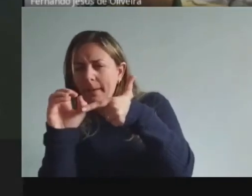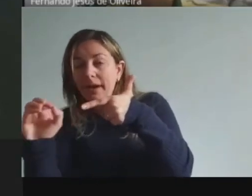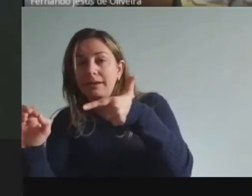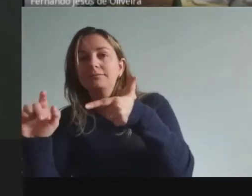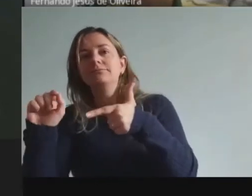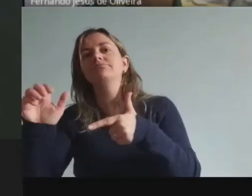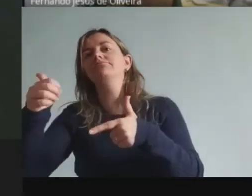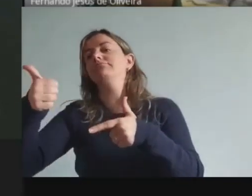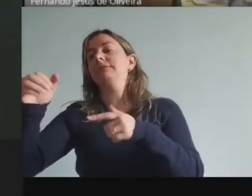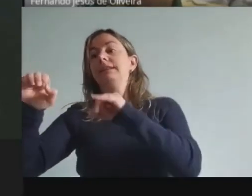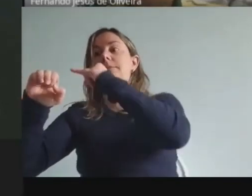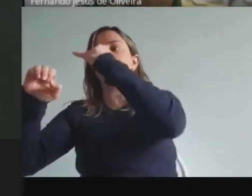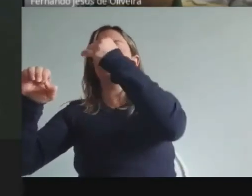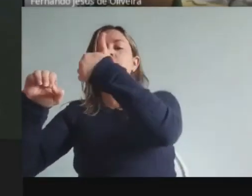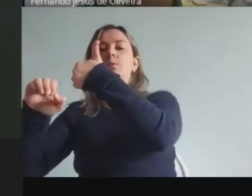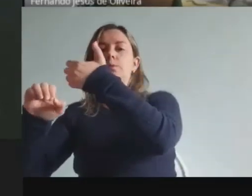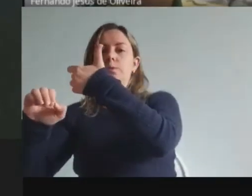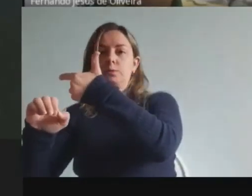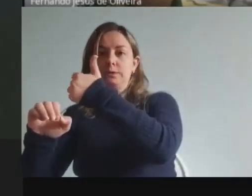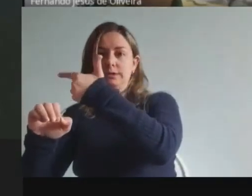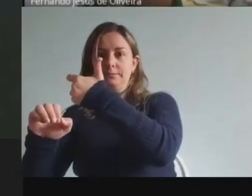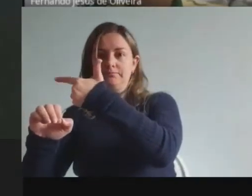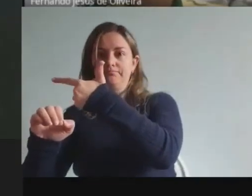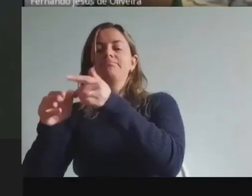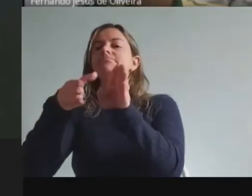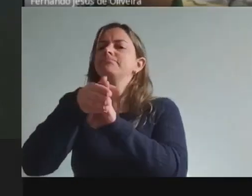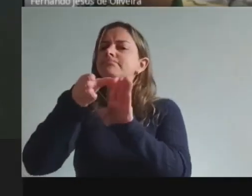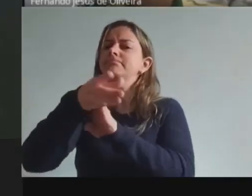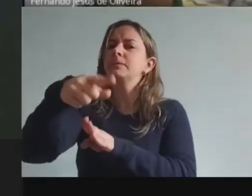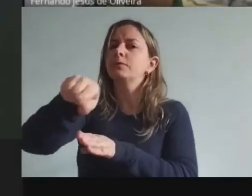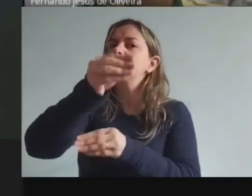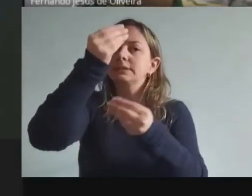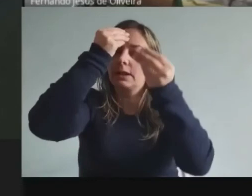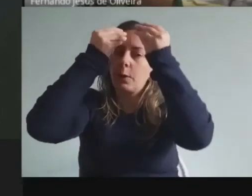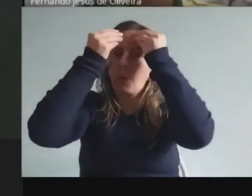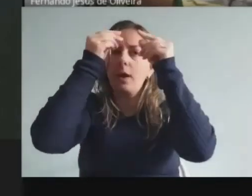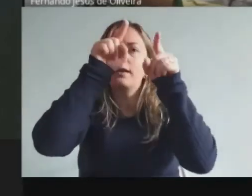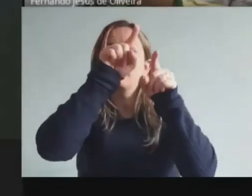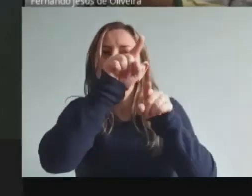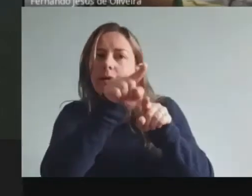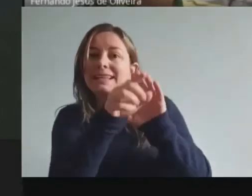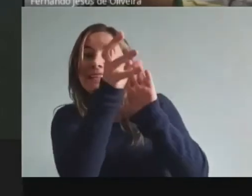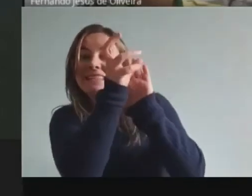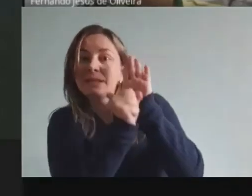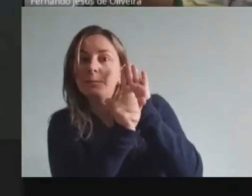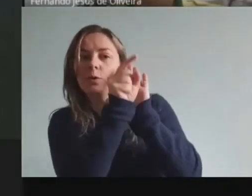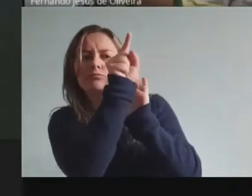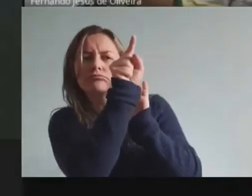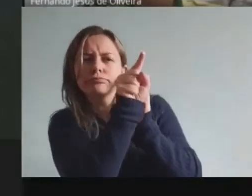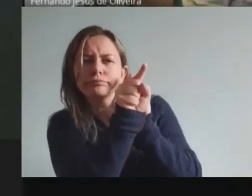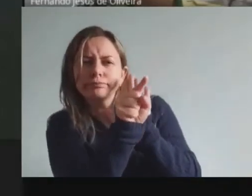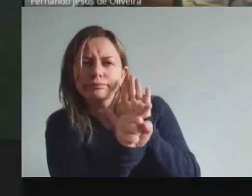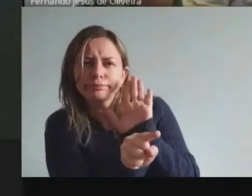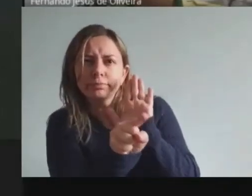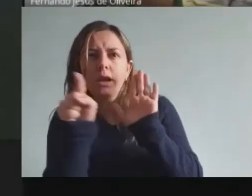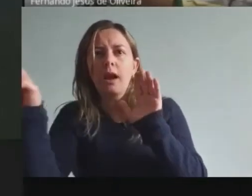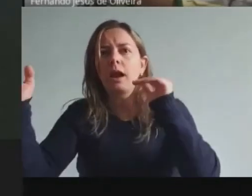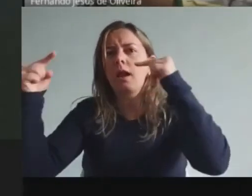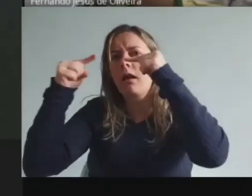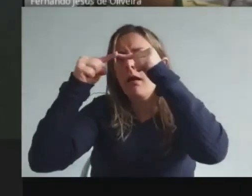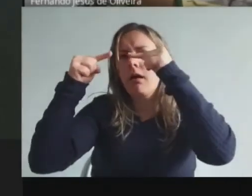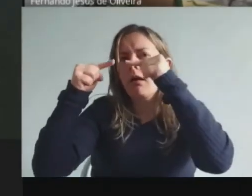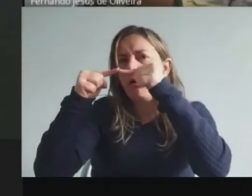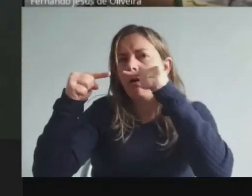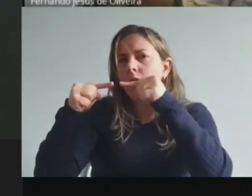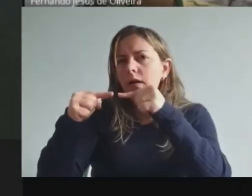os símbolos, tá? E passem a associá-los com as suas ordens de grandeza aqui, com essas potências